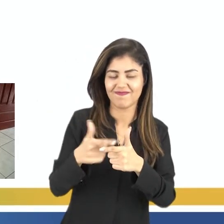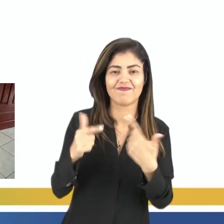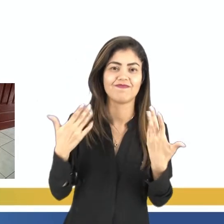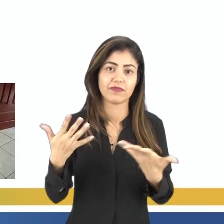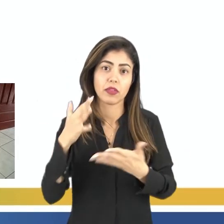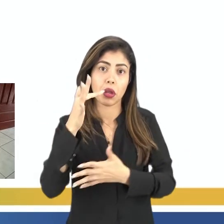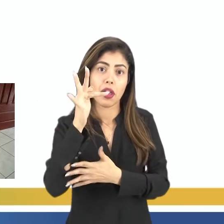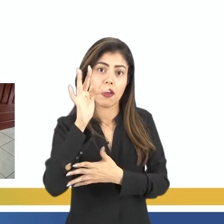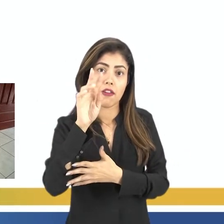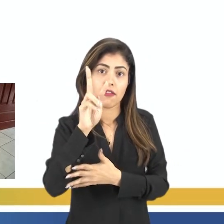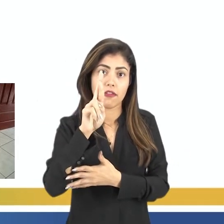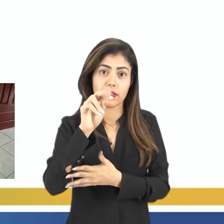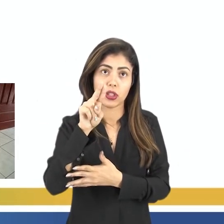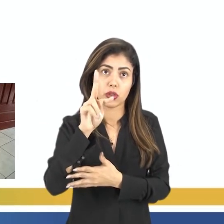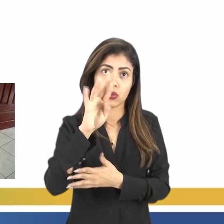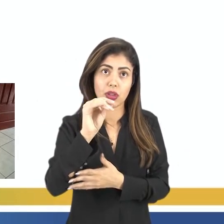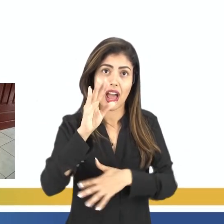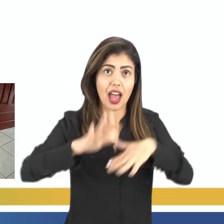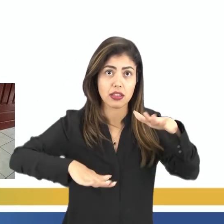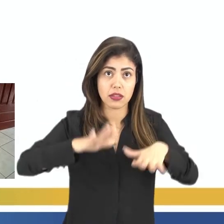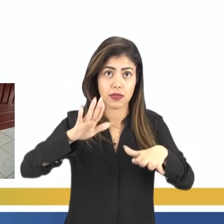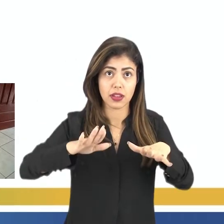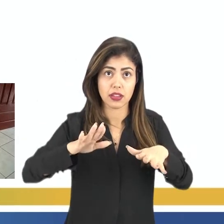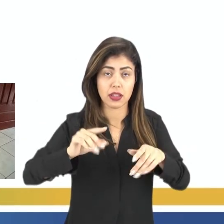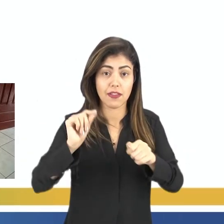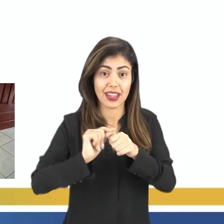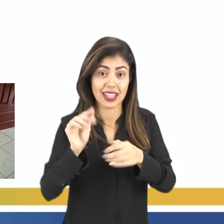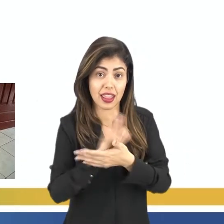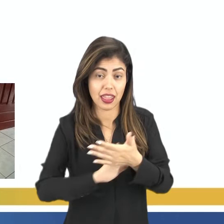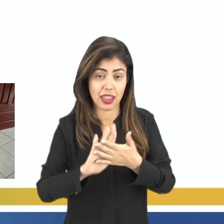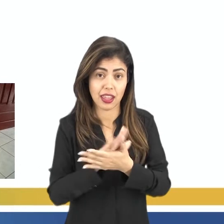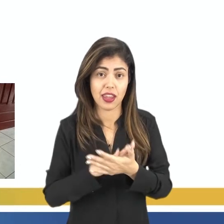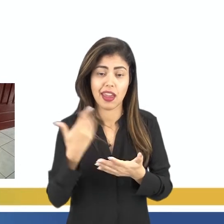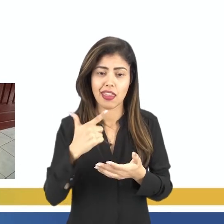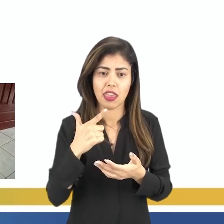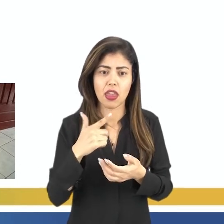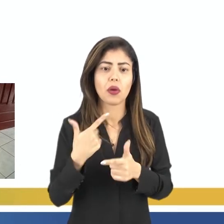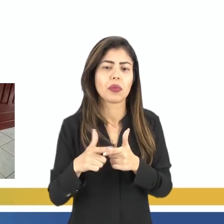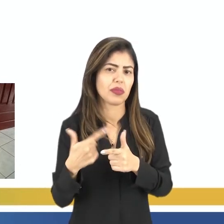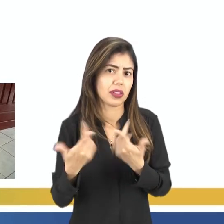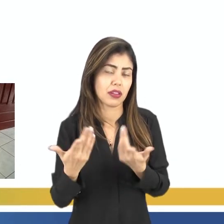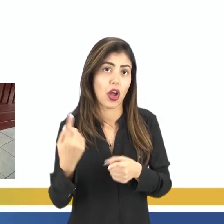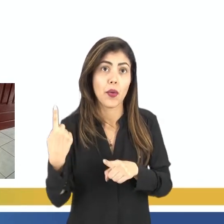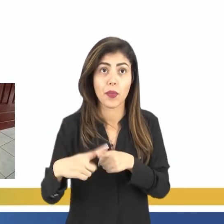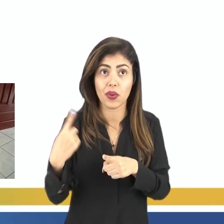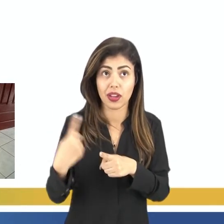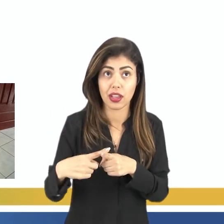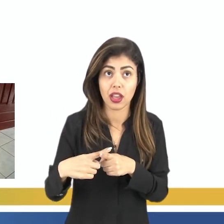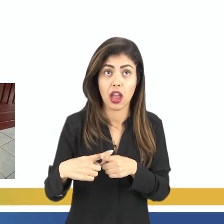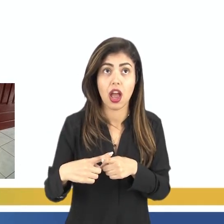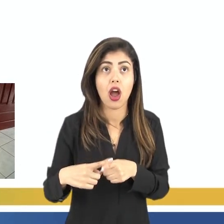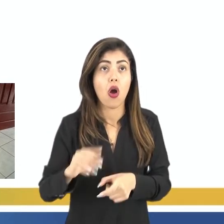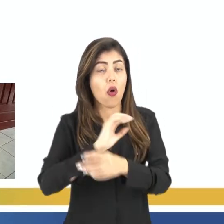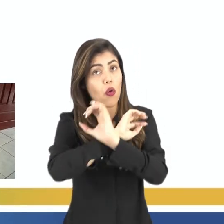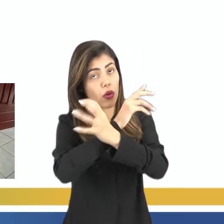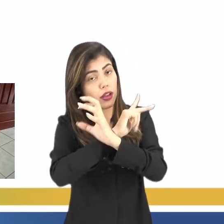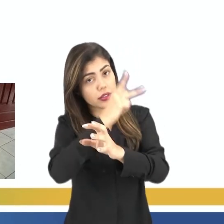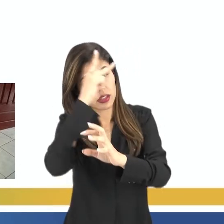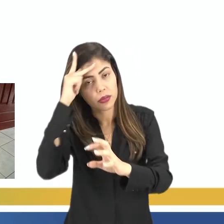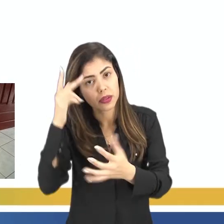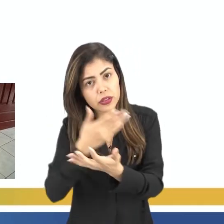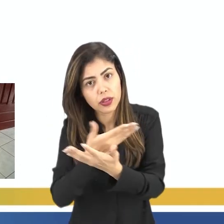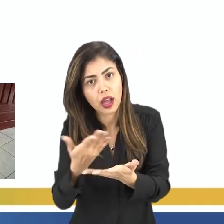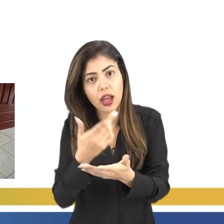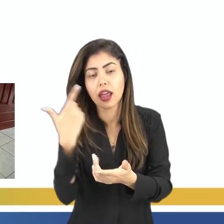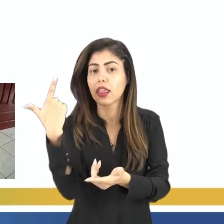fraturas facilmente. Às vezes até sem ela fazer nada ali vai ocorrer uma fratura, por conta que os ossos dessas pessoas